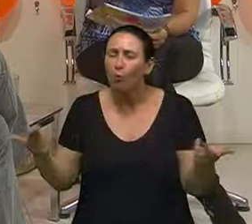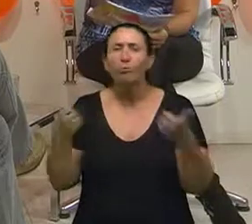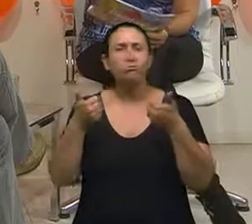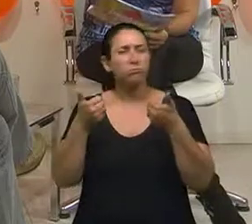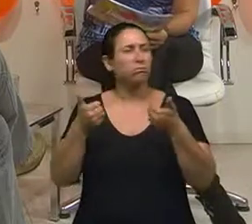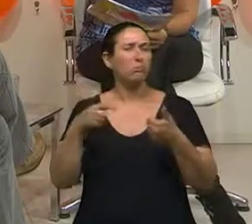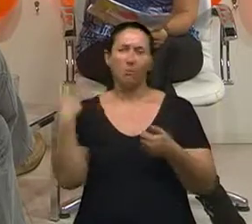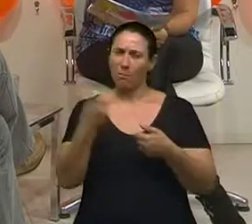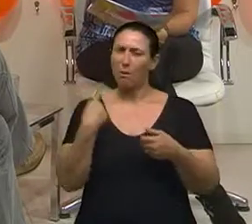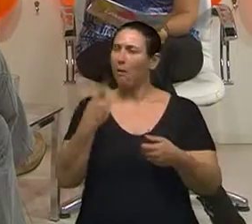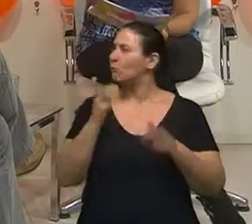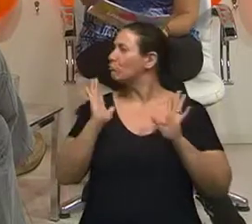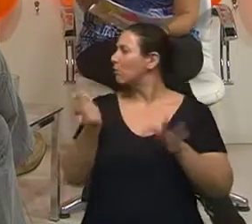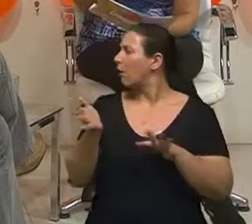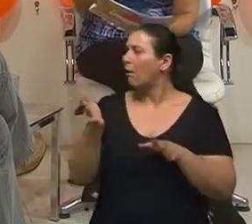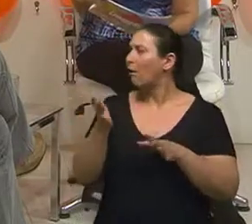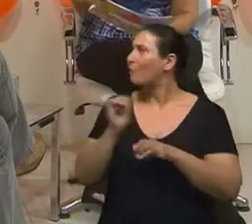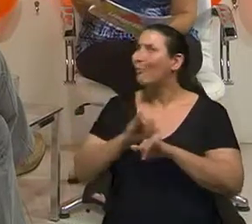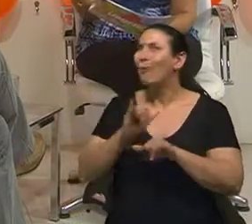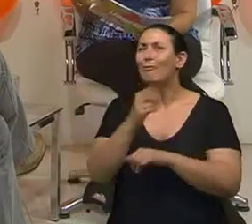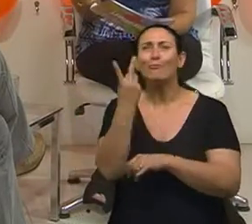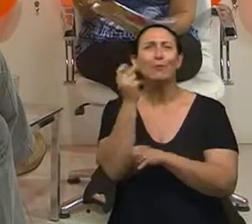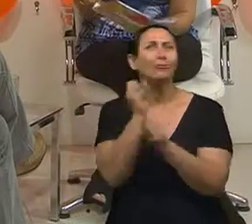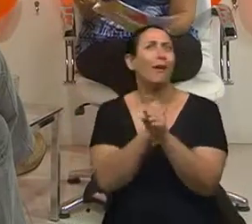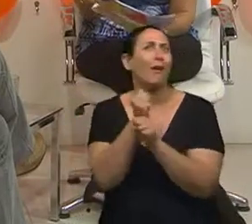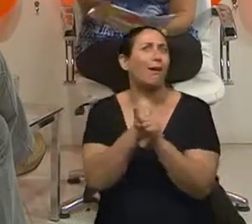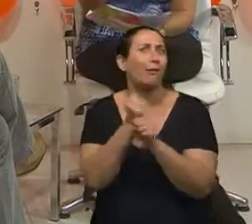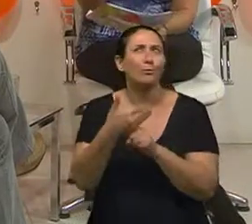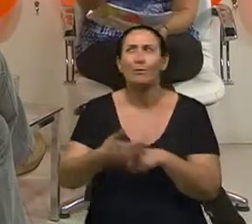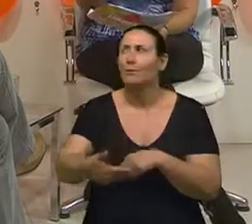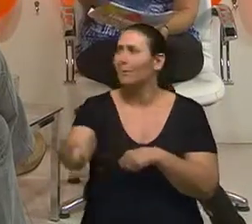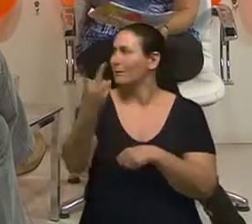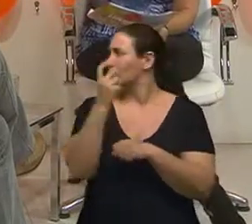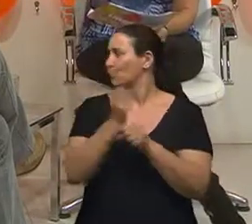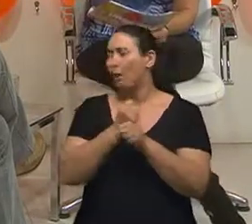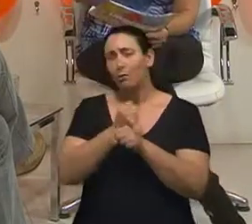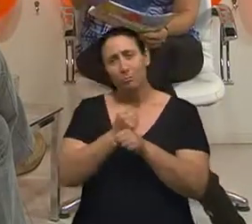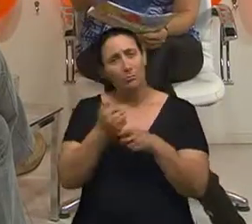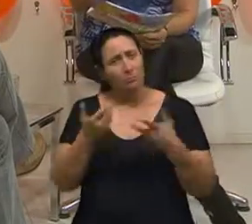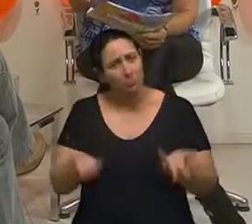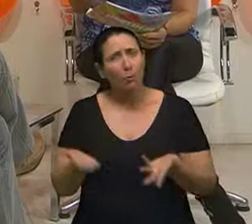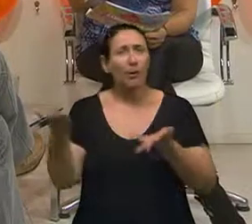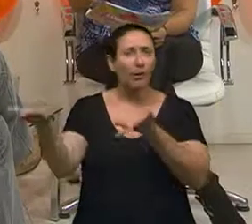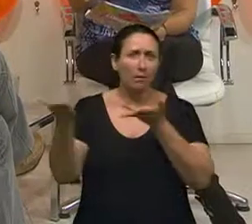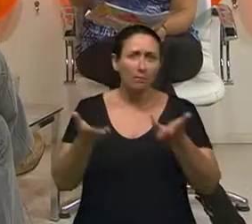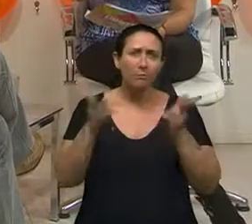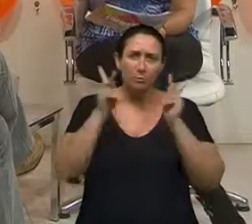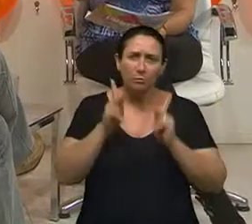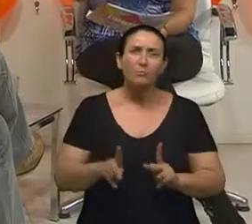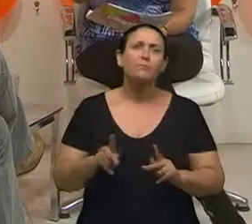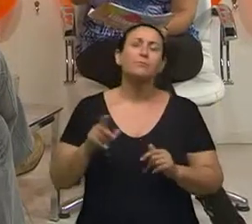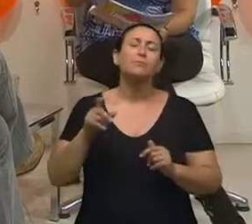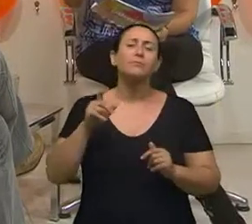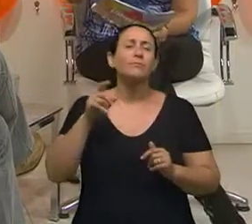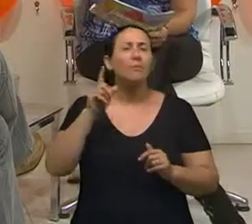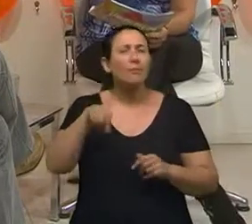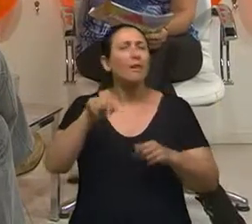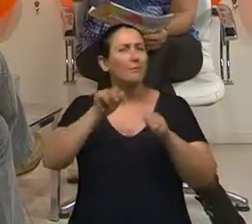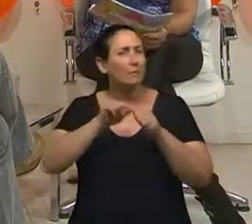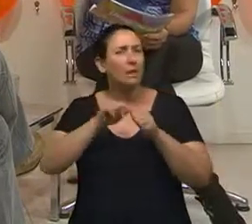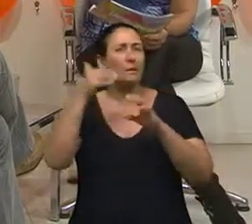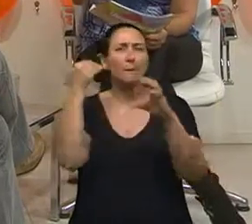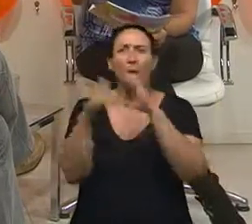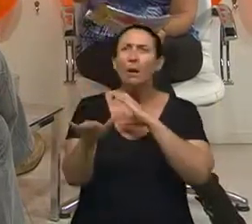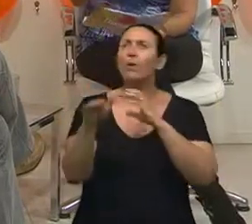Nosso programa vai fazer 20 anos no ar daqui a pouquinho, né? Beleza. E atendendo o telespectador na medida que ele nos passa e-mail,